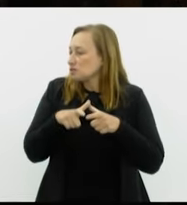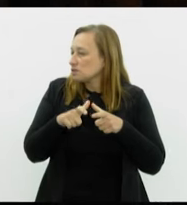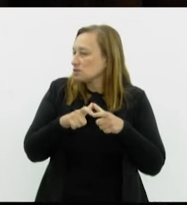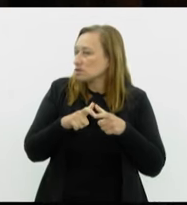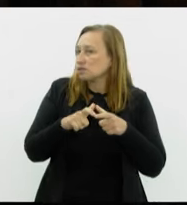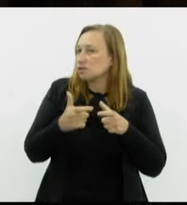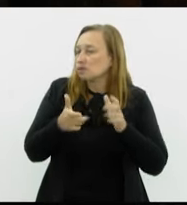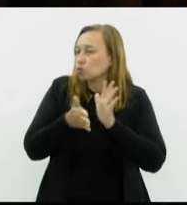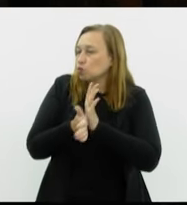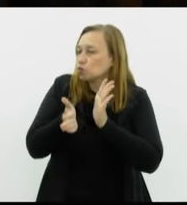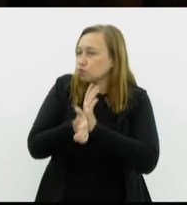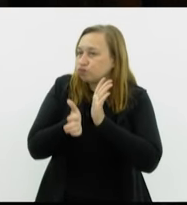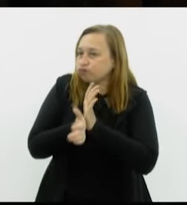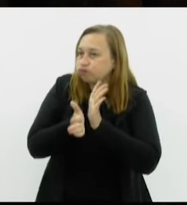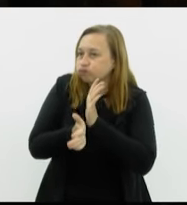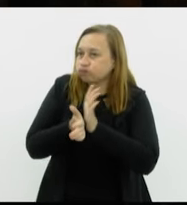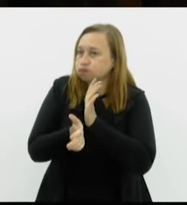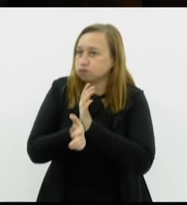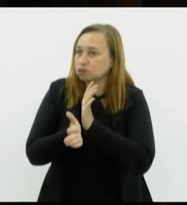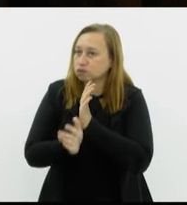desses grandes gastos.